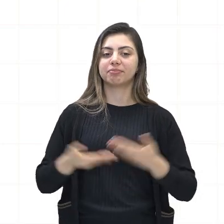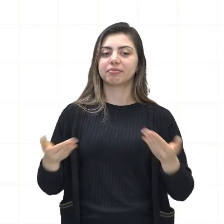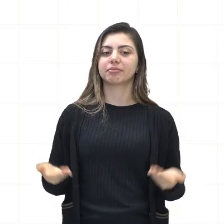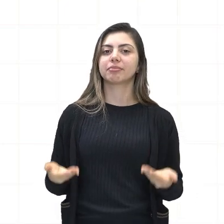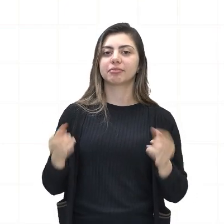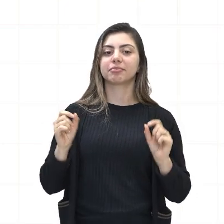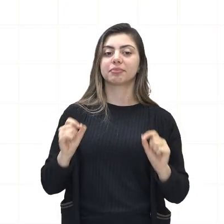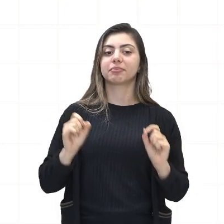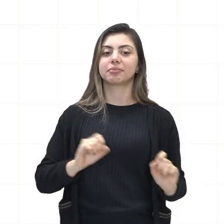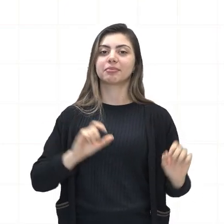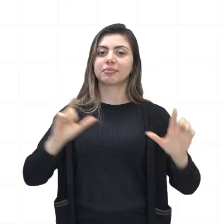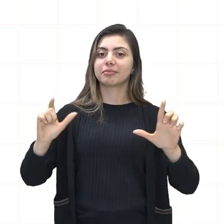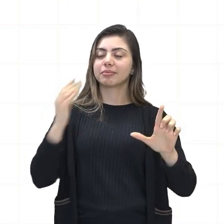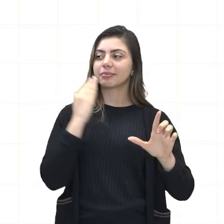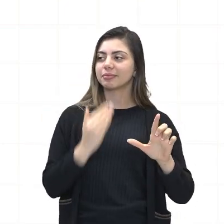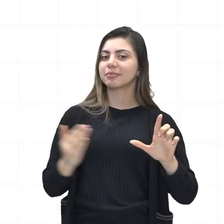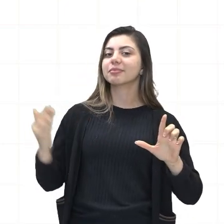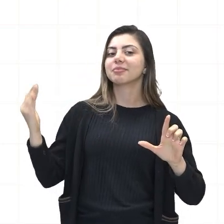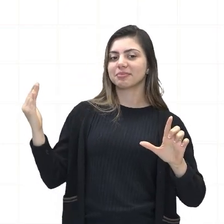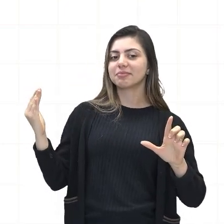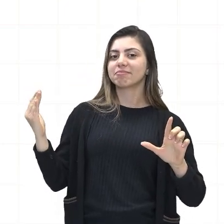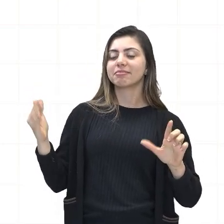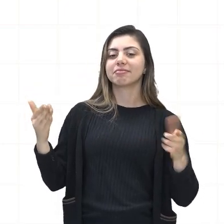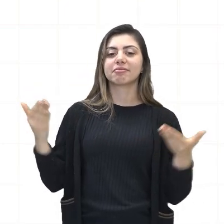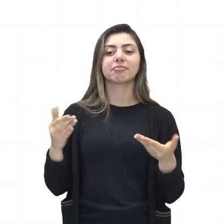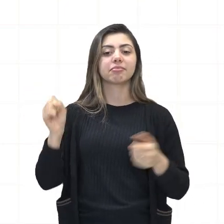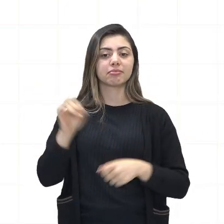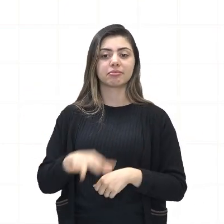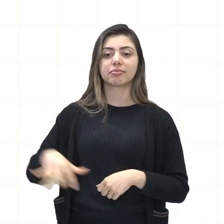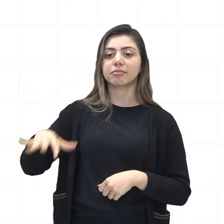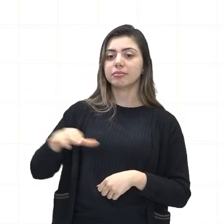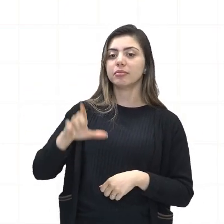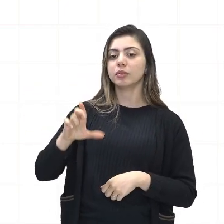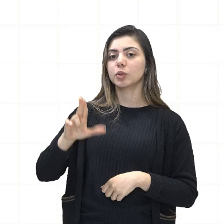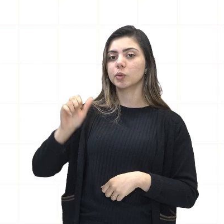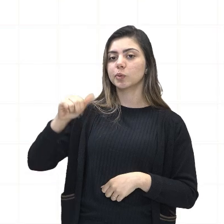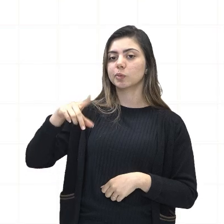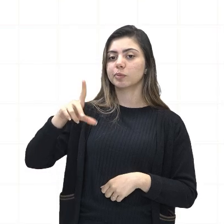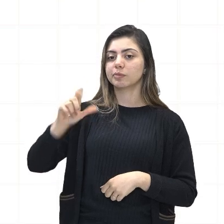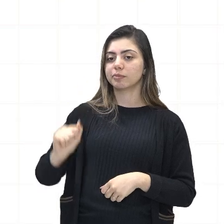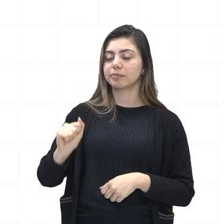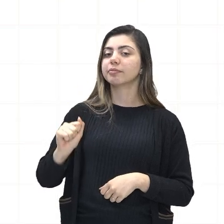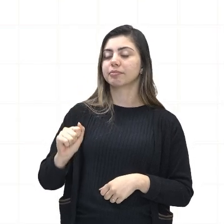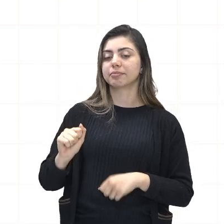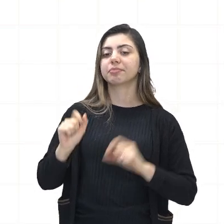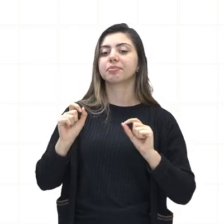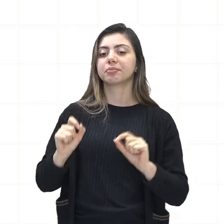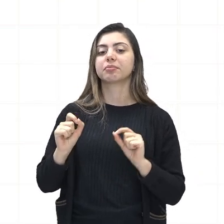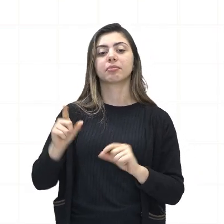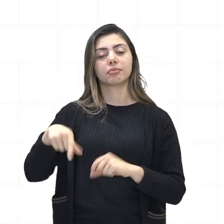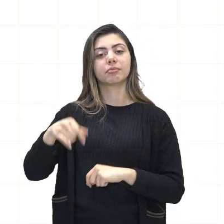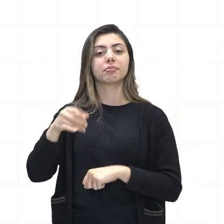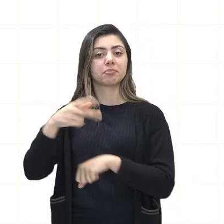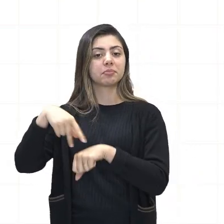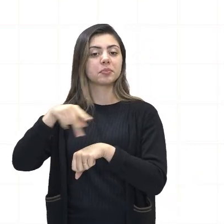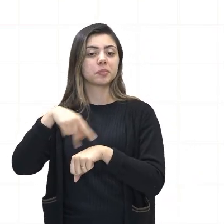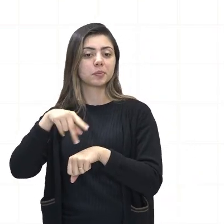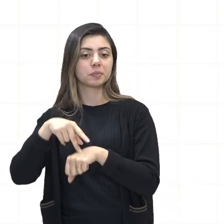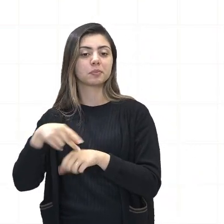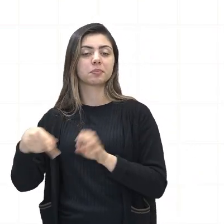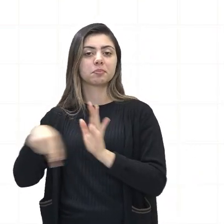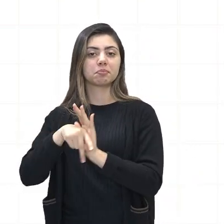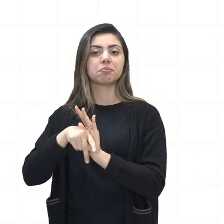África subsaariana, estamos vendo ali a área de Luanda, que fica em Angola, né? Que é um exemplo de país da África